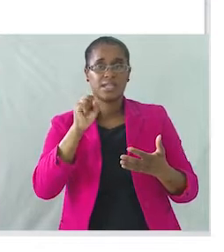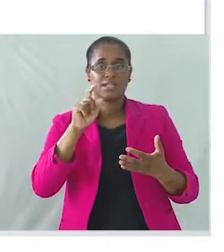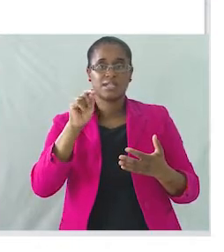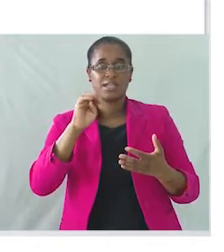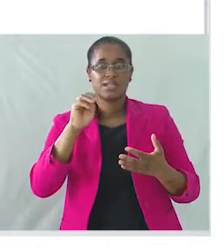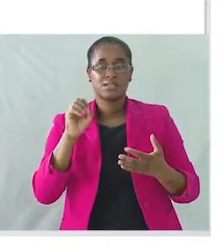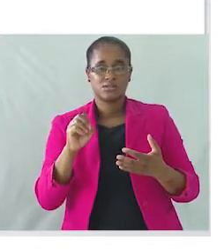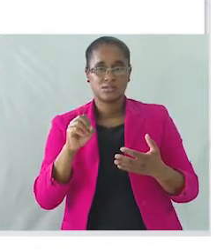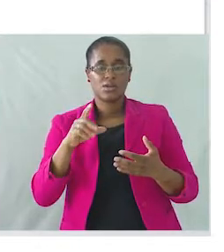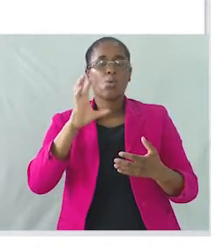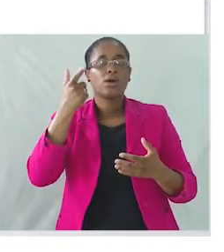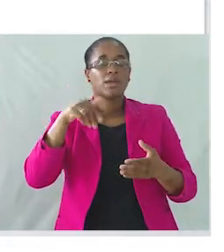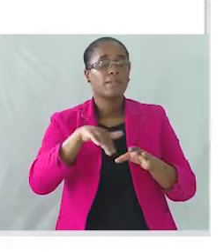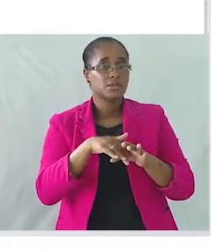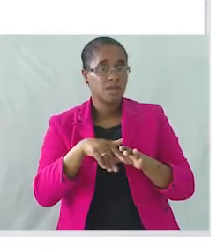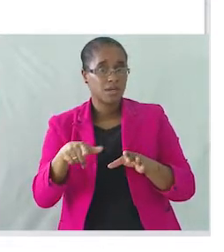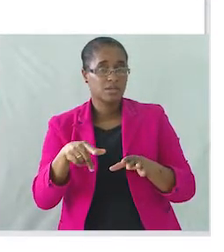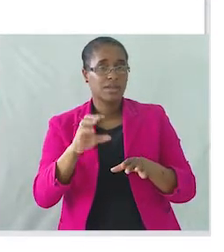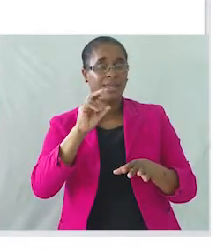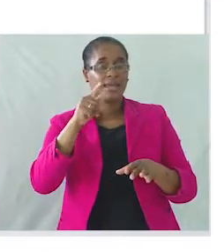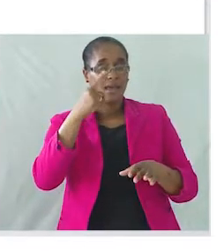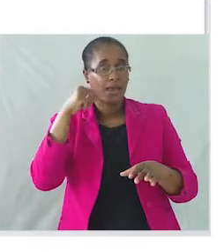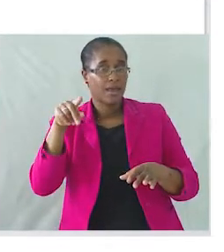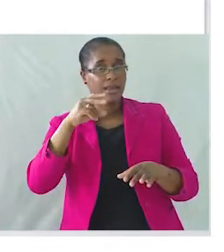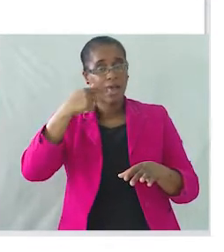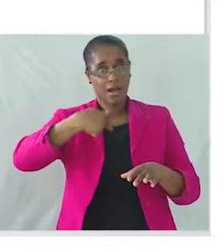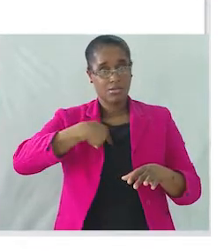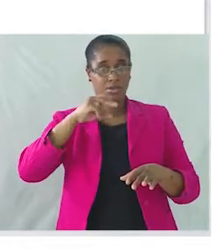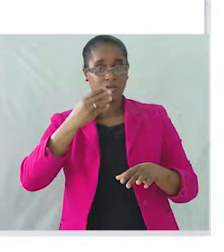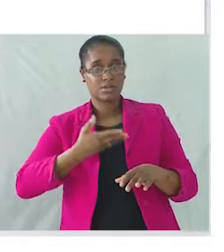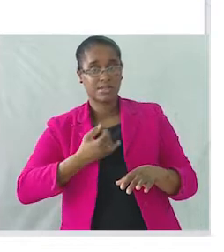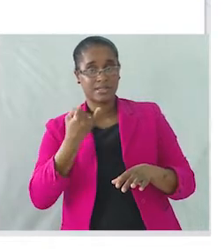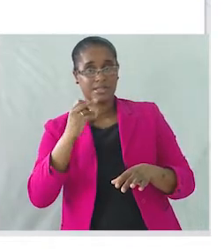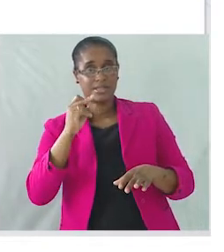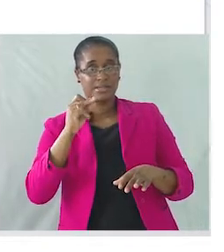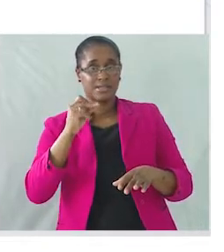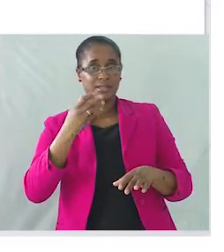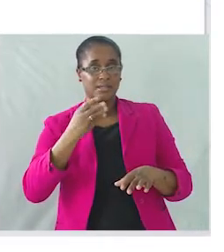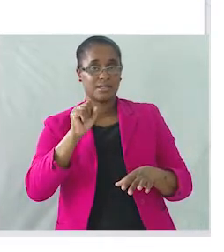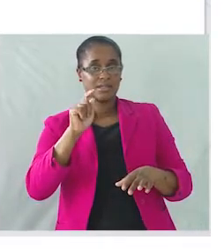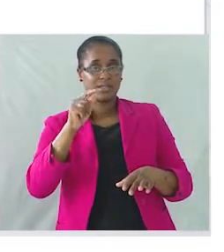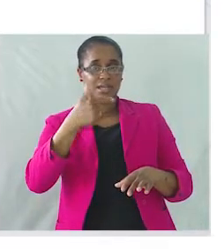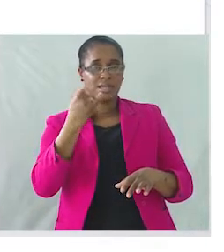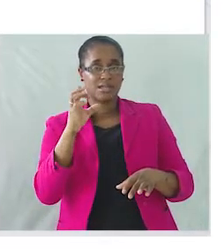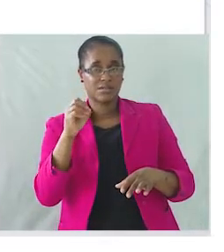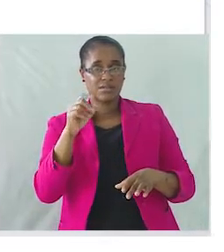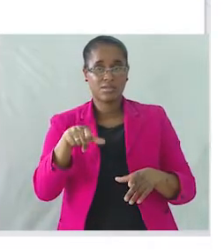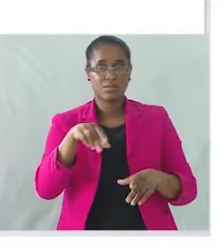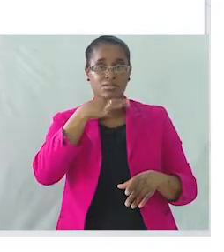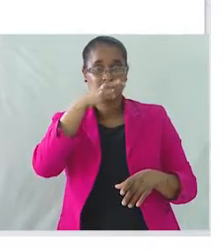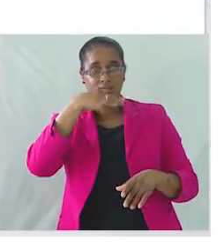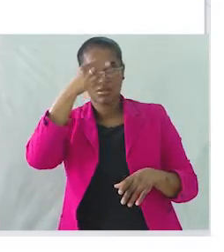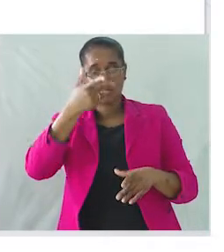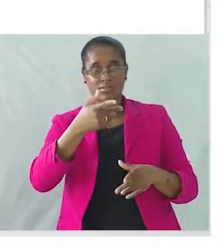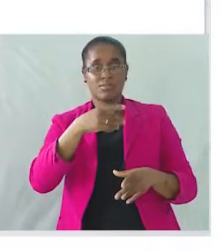autodiegético, narra na primeira pessoa e é protagonista da história que ele narra. Depois, ainda